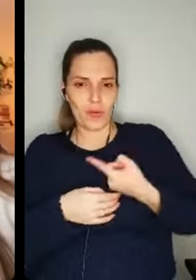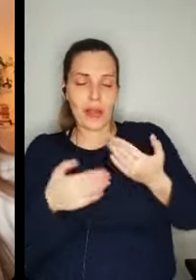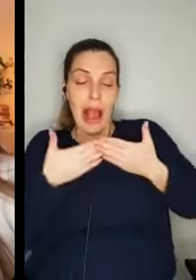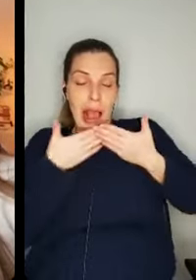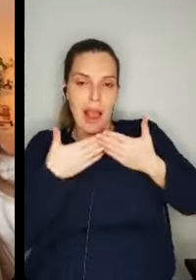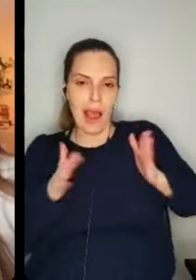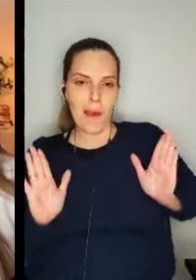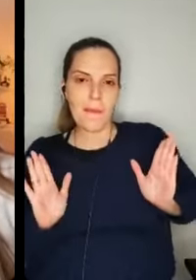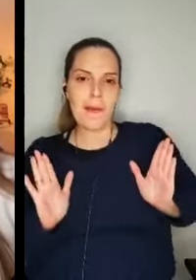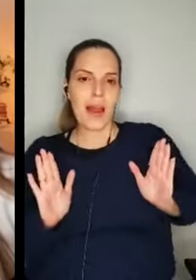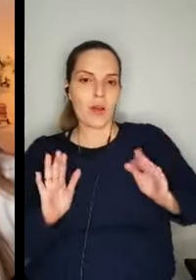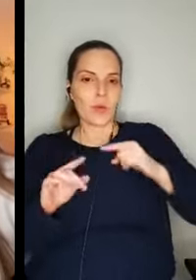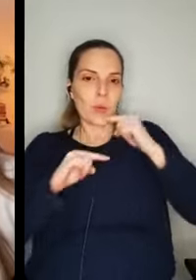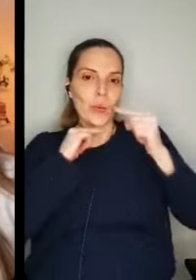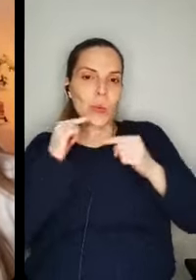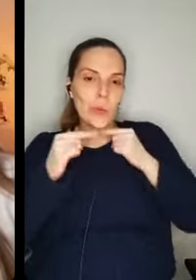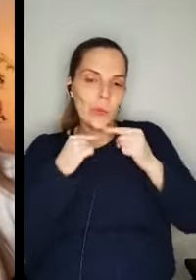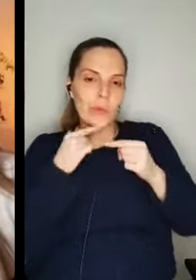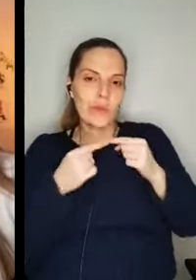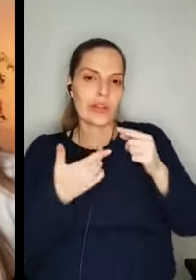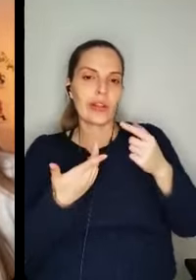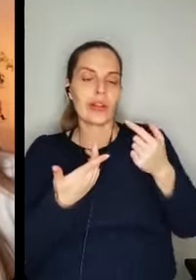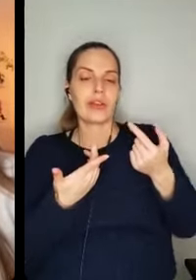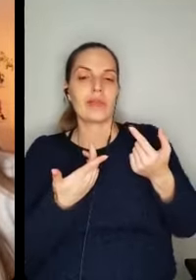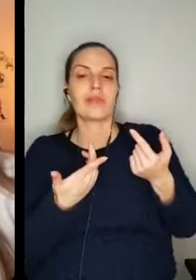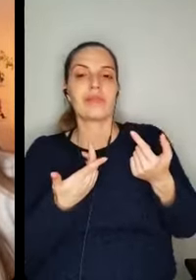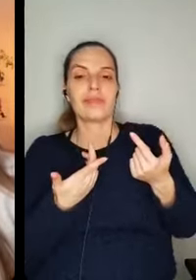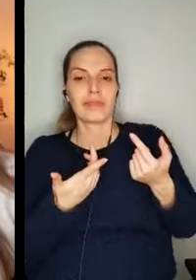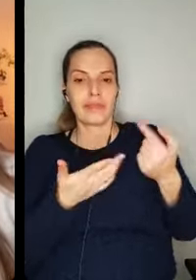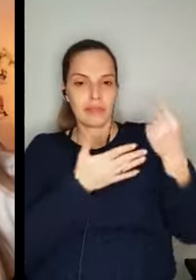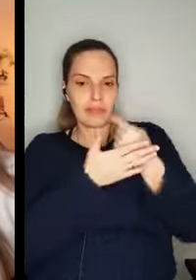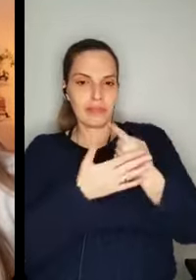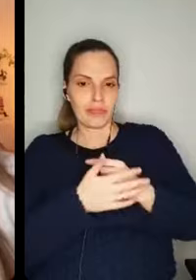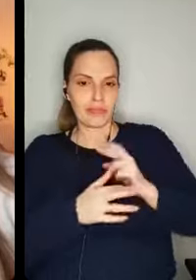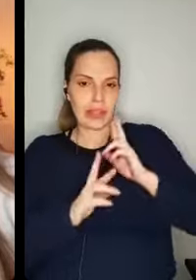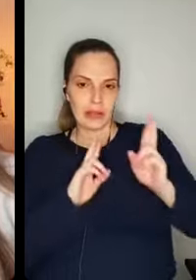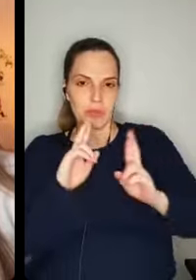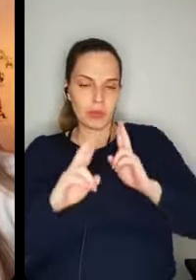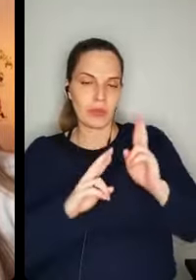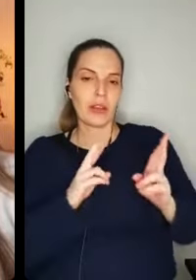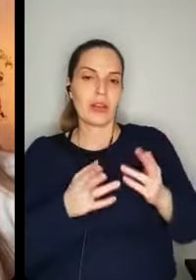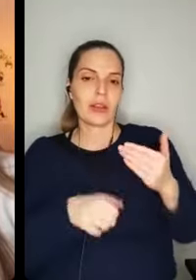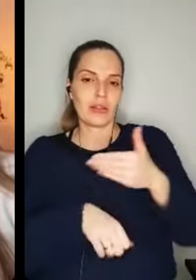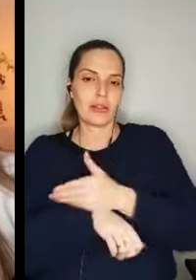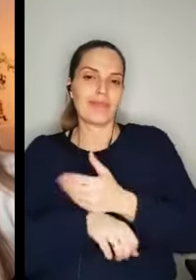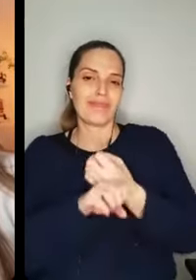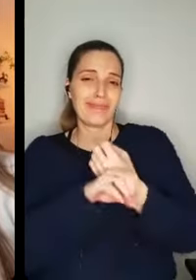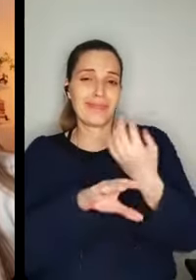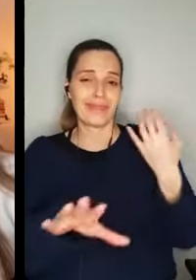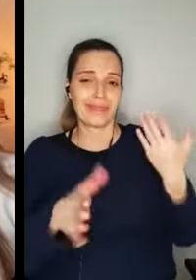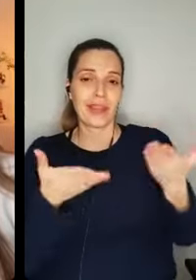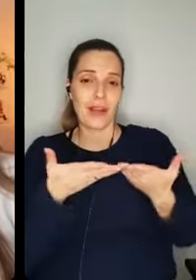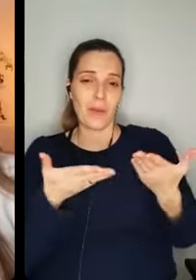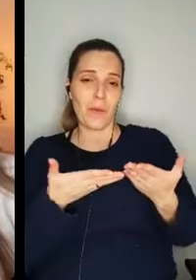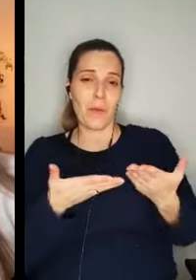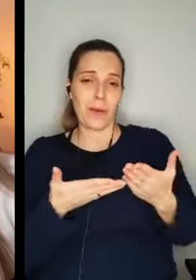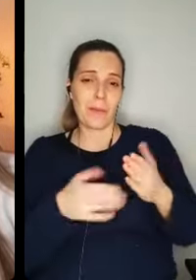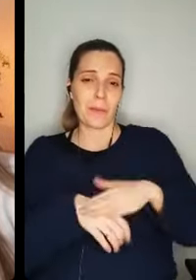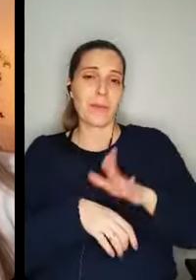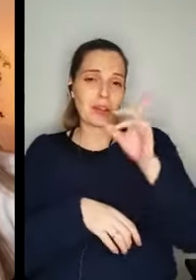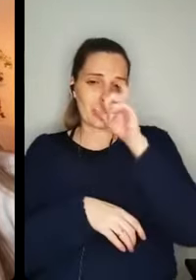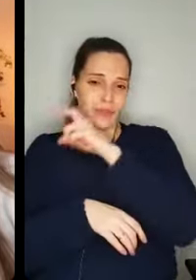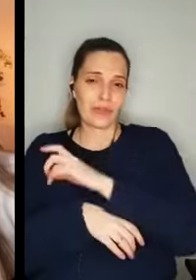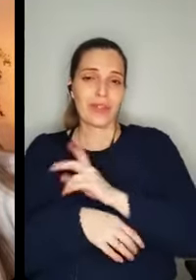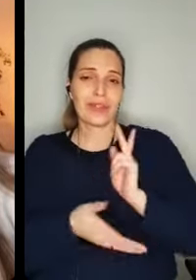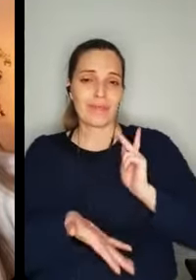ajudar com toda a experiência acadêmica de estar entrando na faculdade, sendo EAD, né? Acho que se torna ainda mais